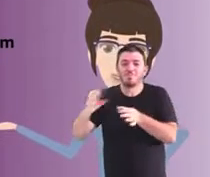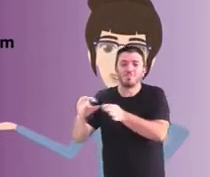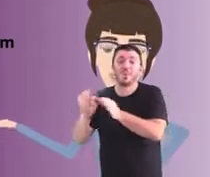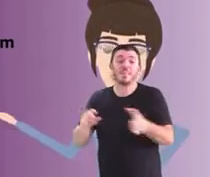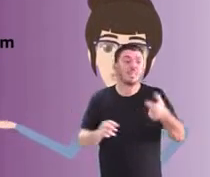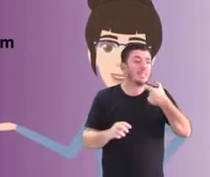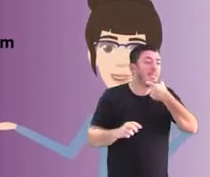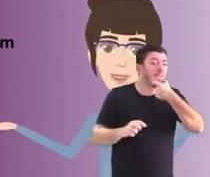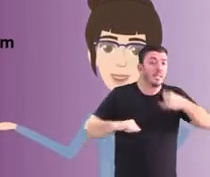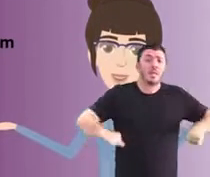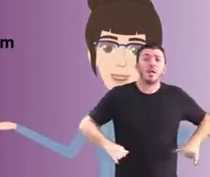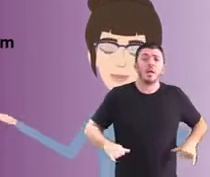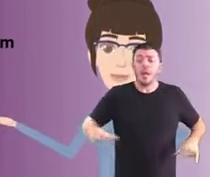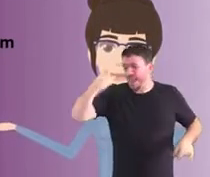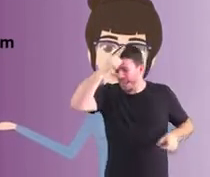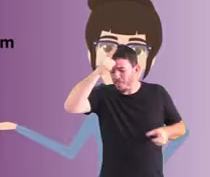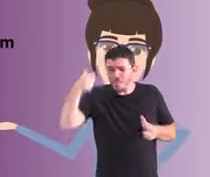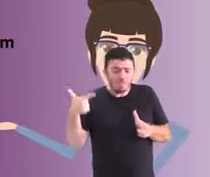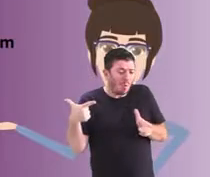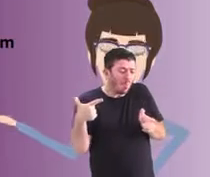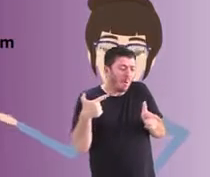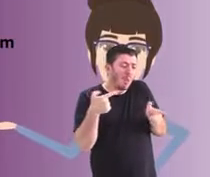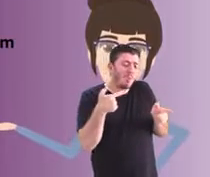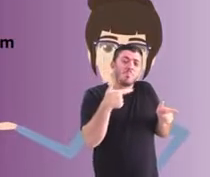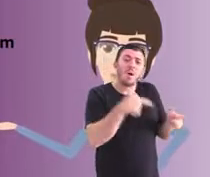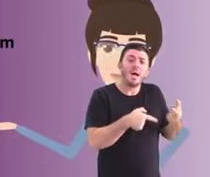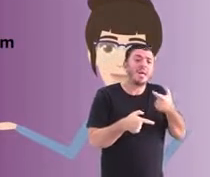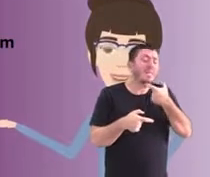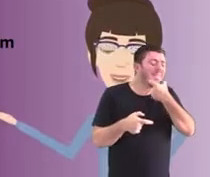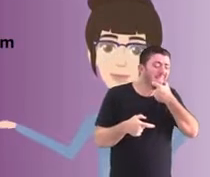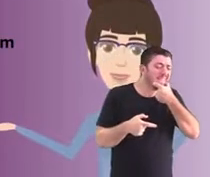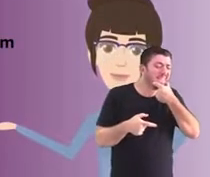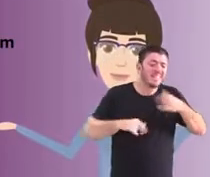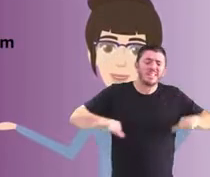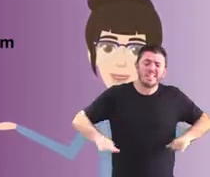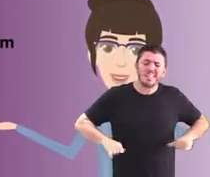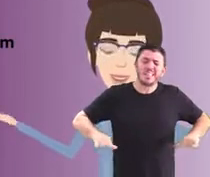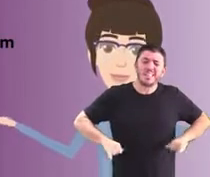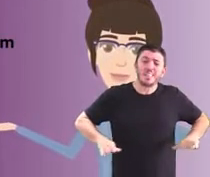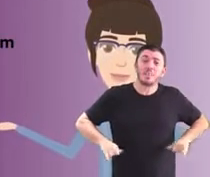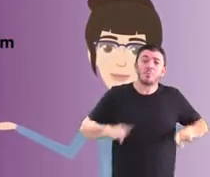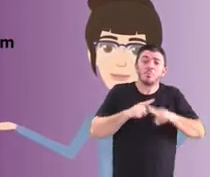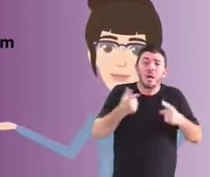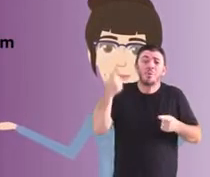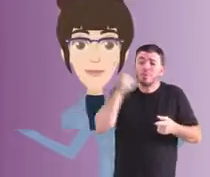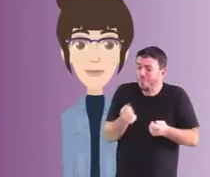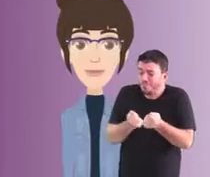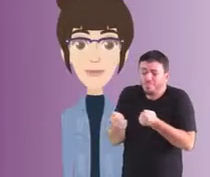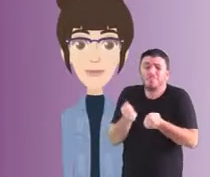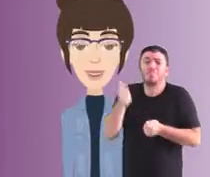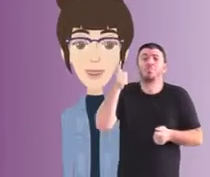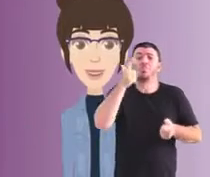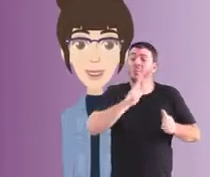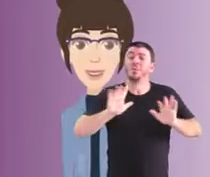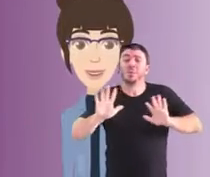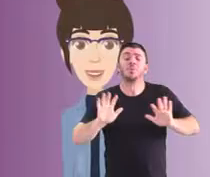sofreu bombardeios da aviação alemã, mas conseguiu resistir graças aos seus radares.